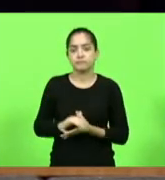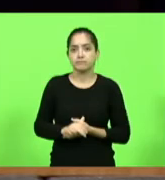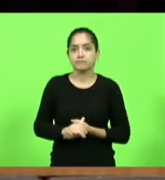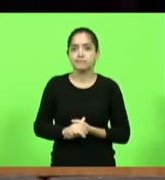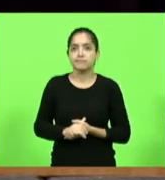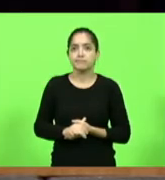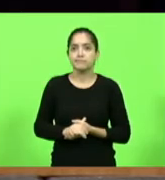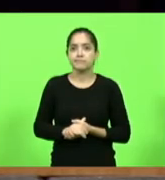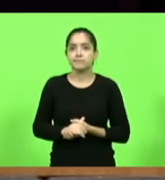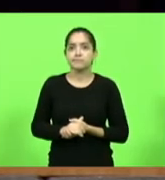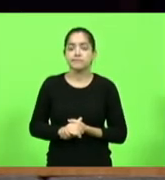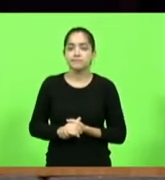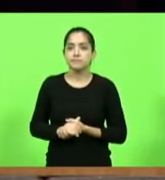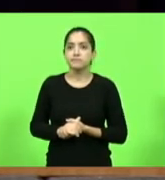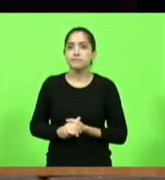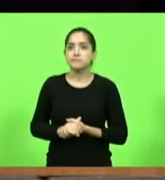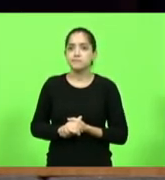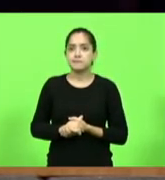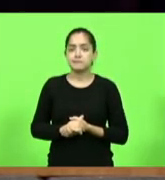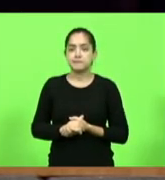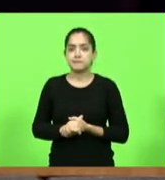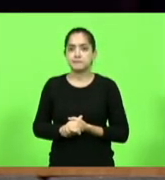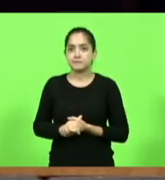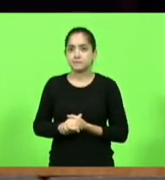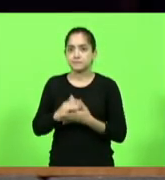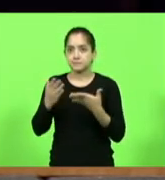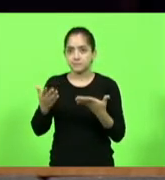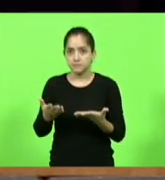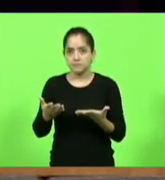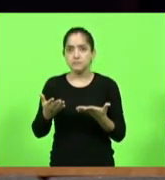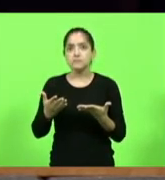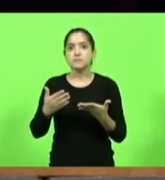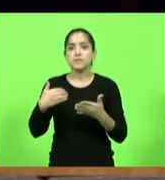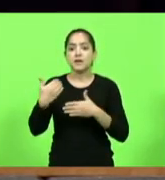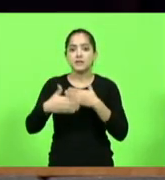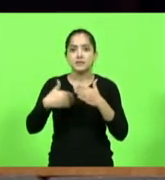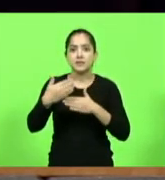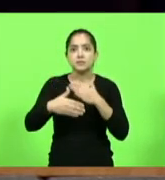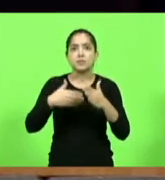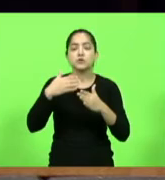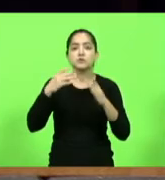Mais tarde, chega a informação de um tornado